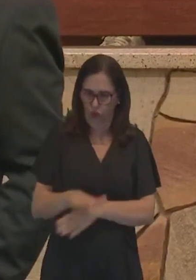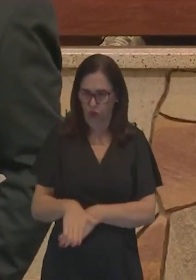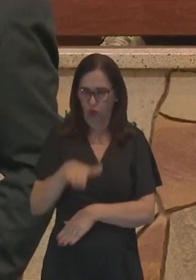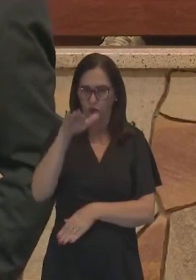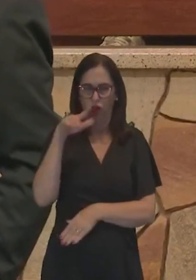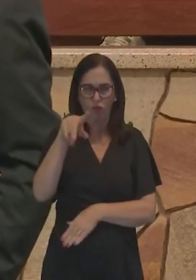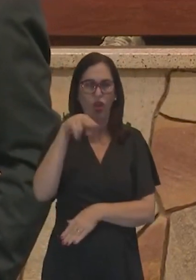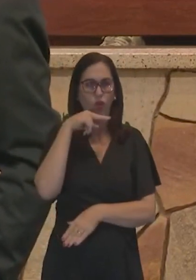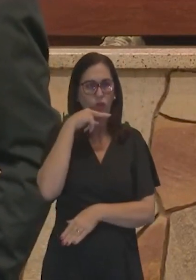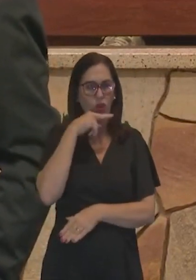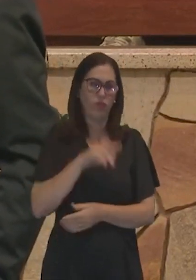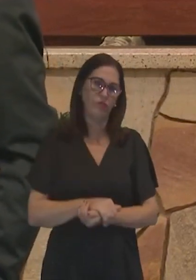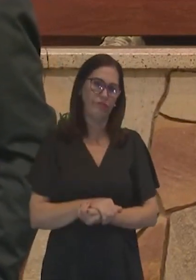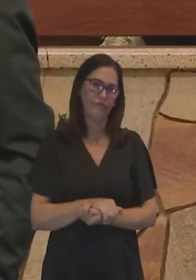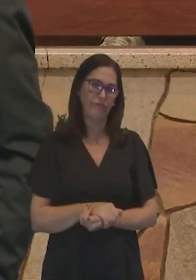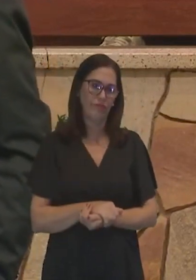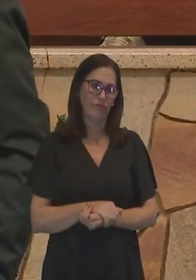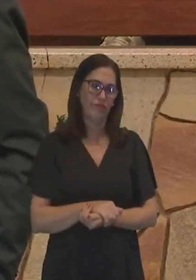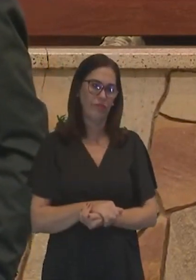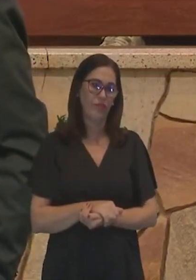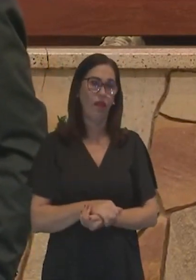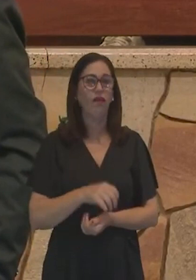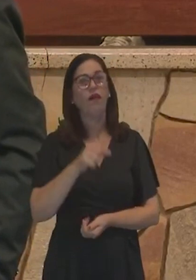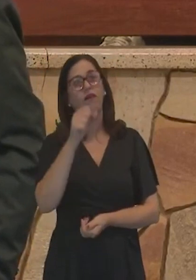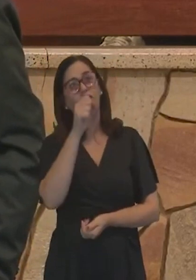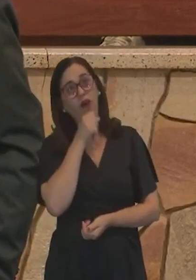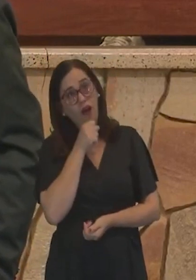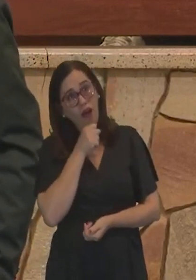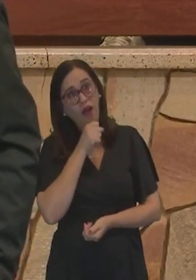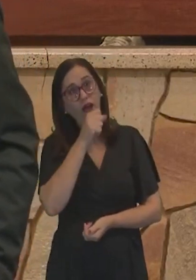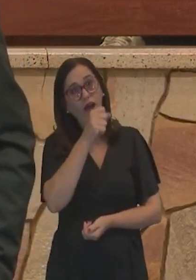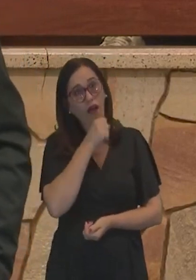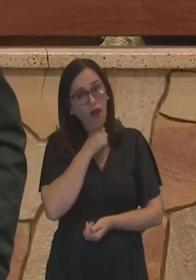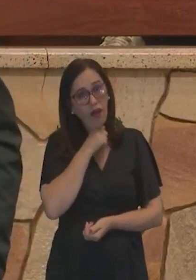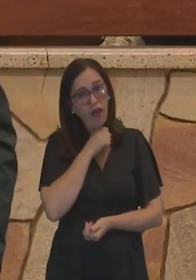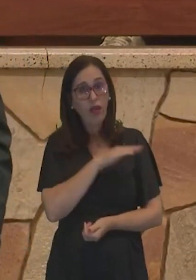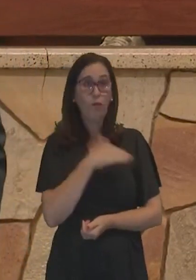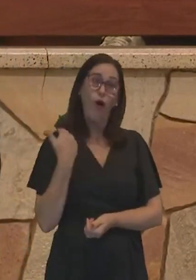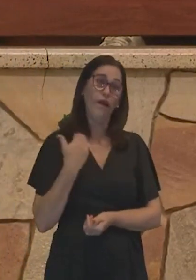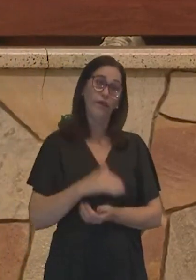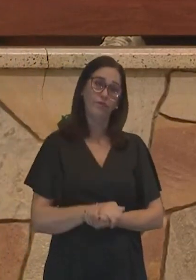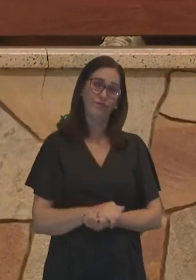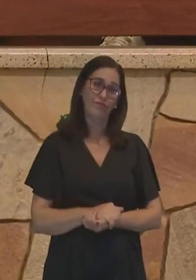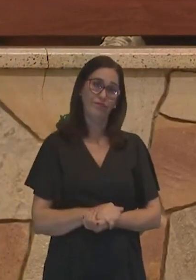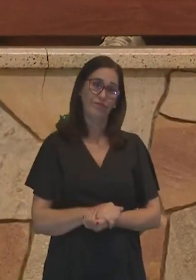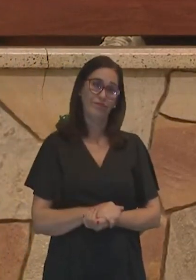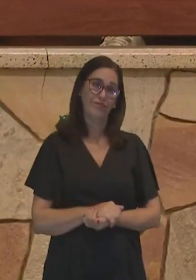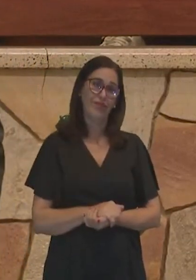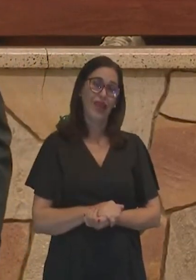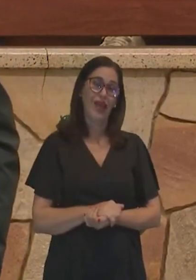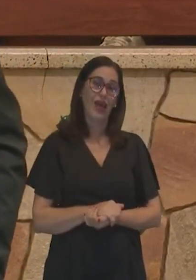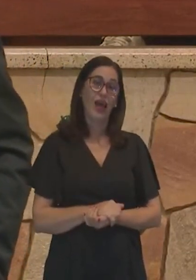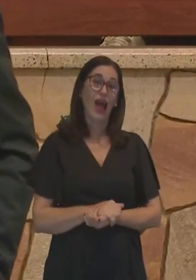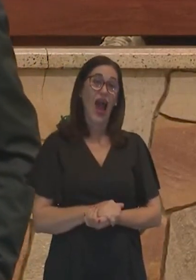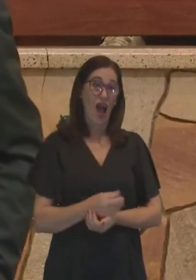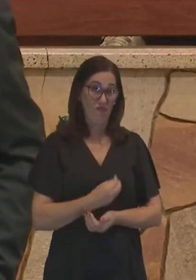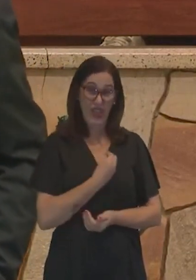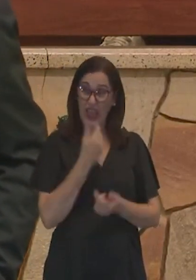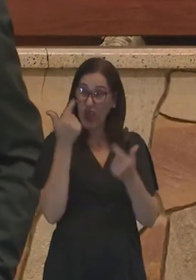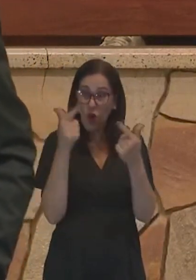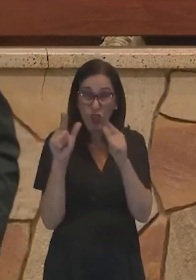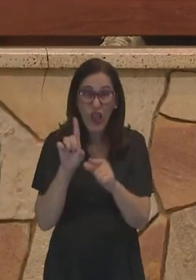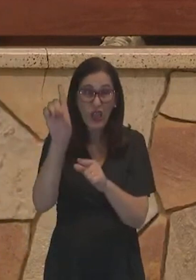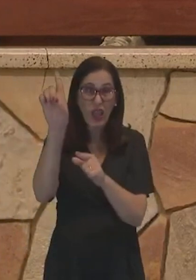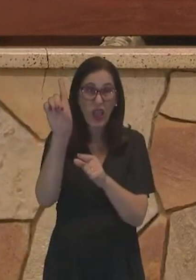os netos. Fica velho e morre. A vida sem Deus não